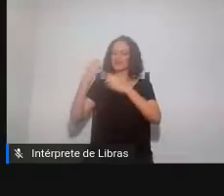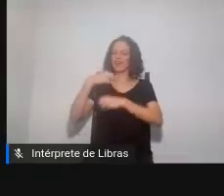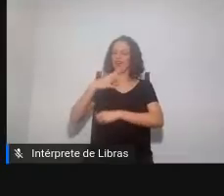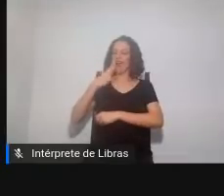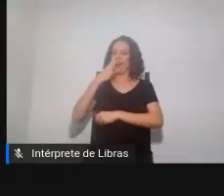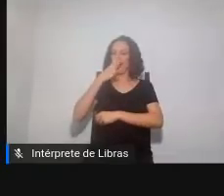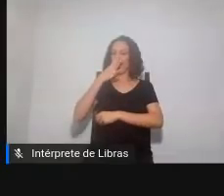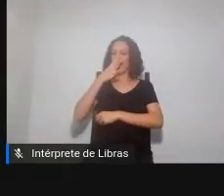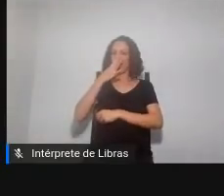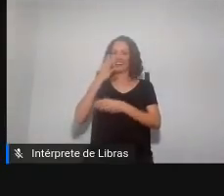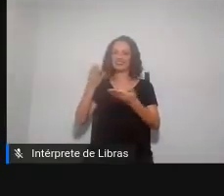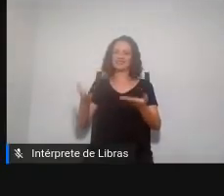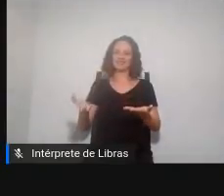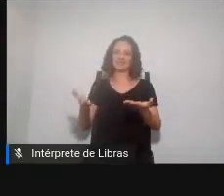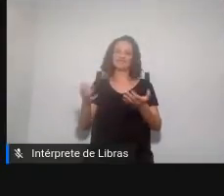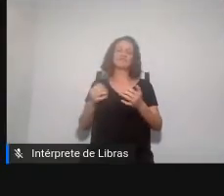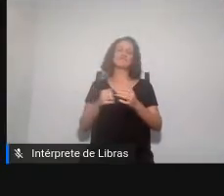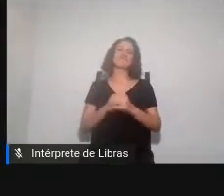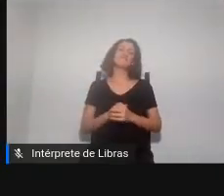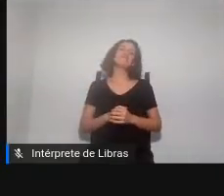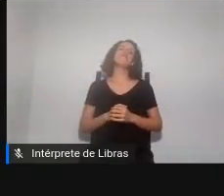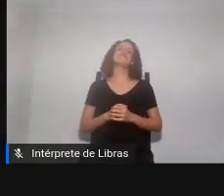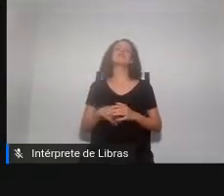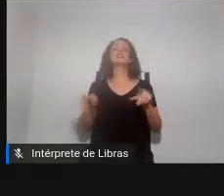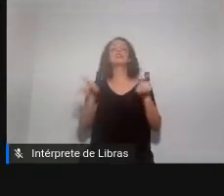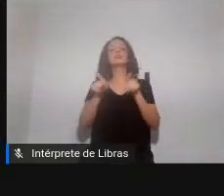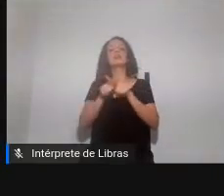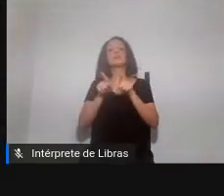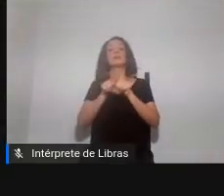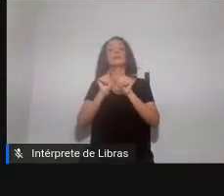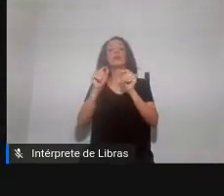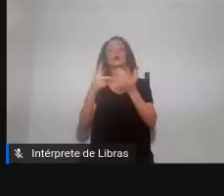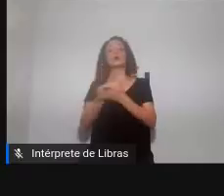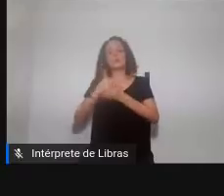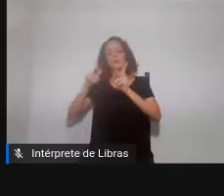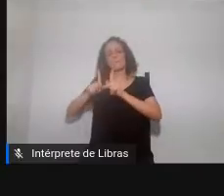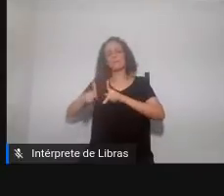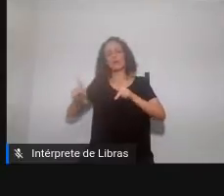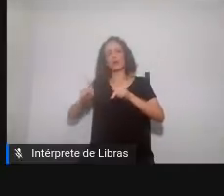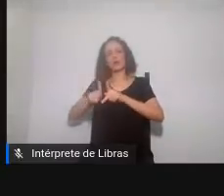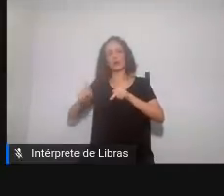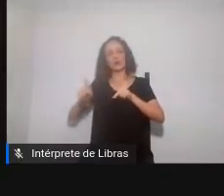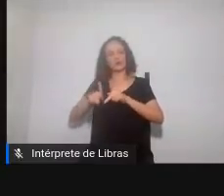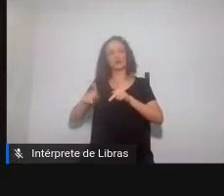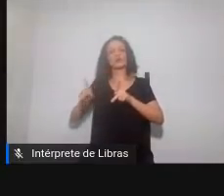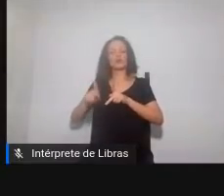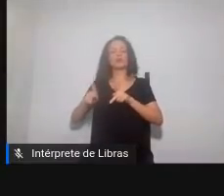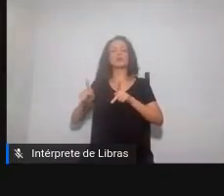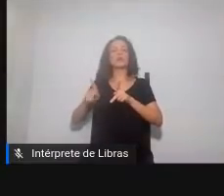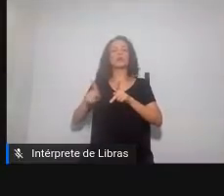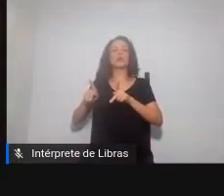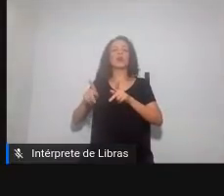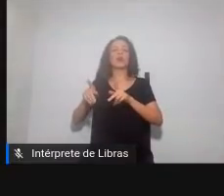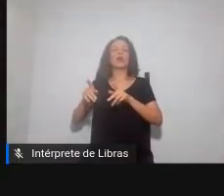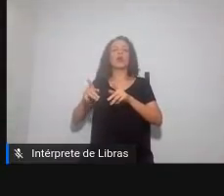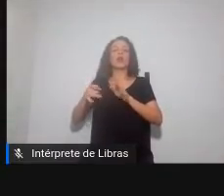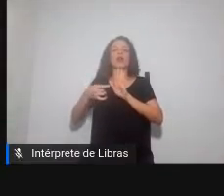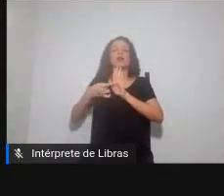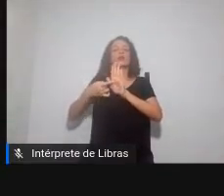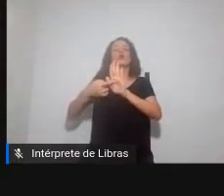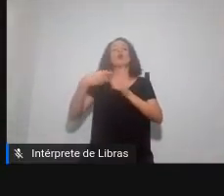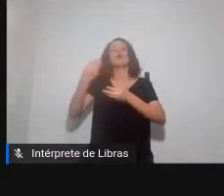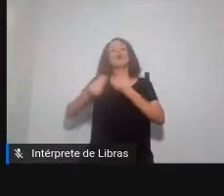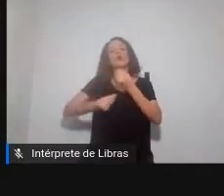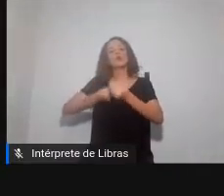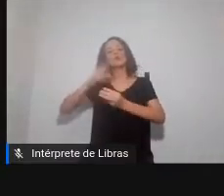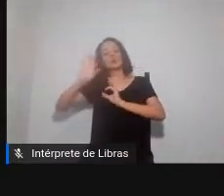Ah, as professoras também retomaram como que é esse projeto e os projetos que são desenvolvidos